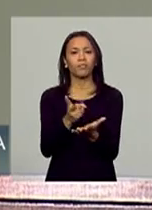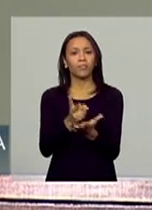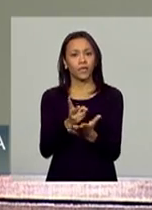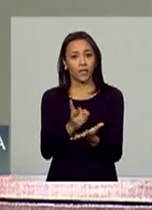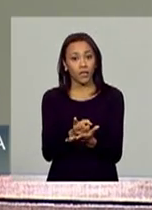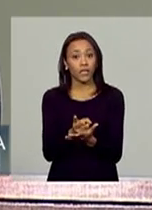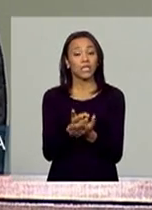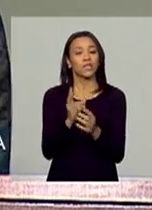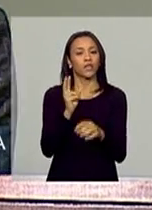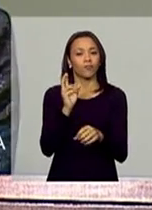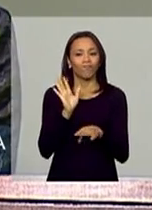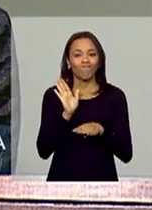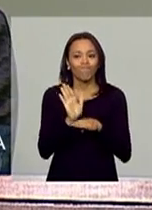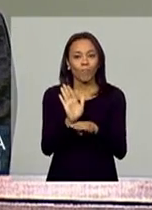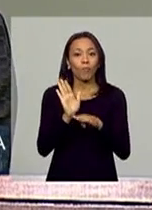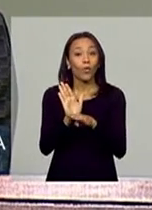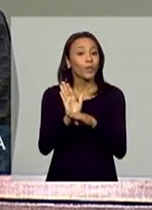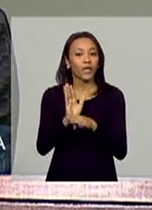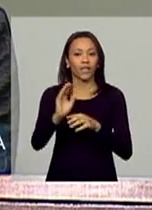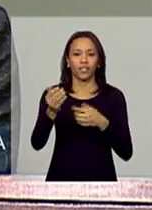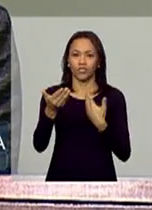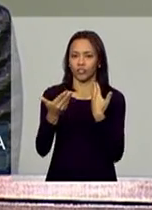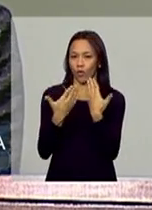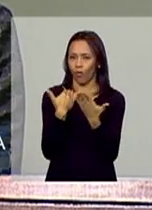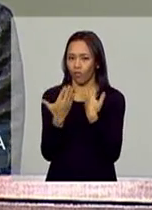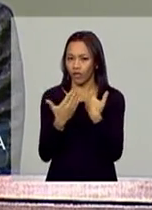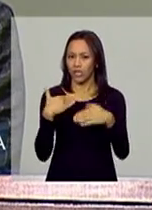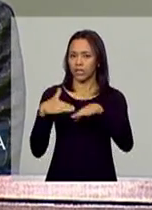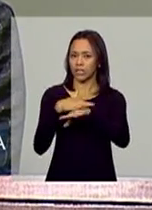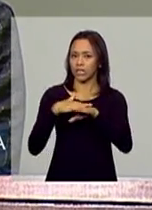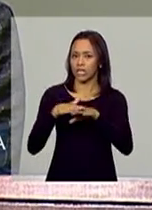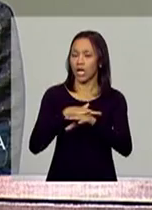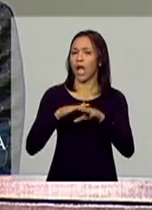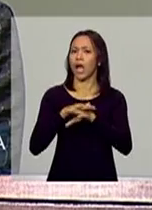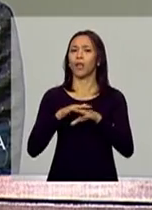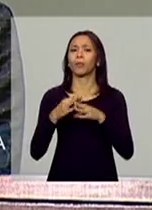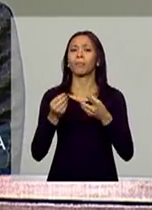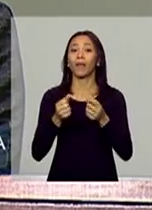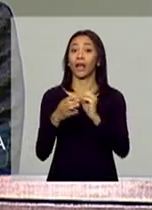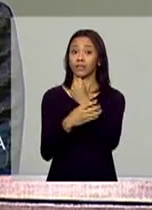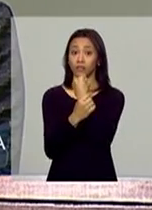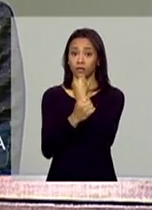mecanismos de diálogo e de paz para a garantia, não só